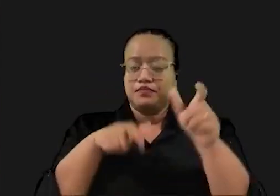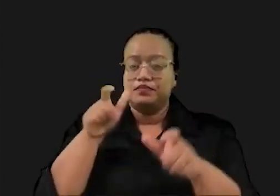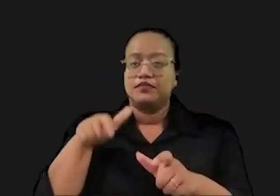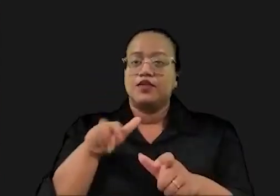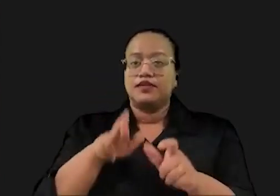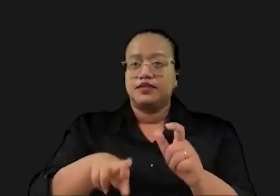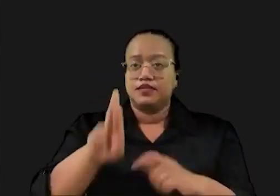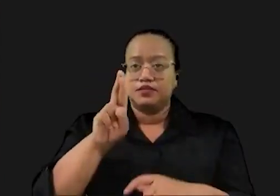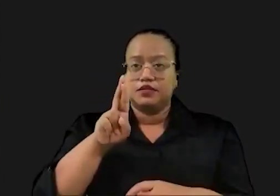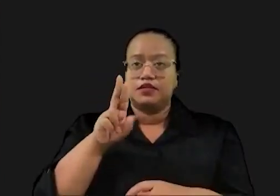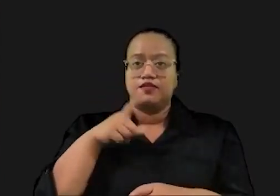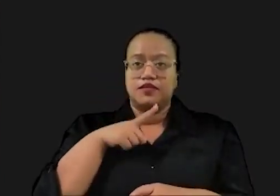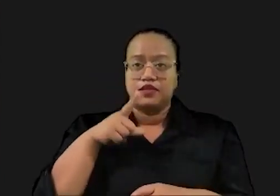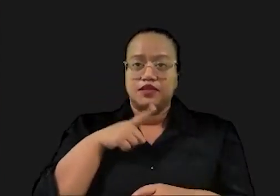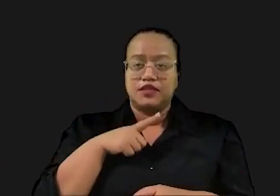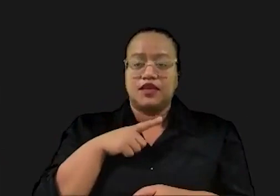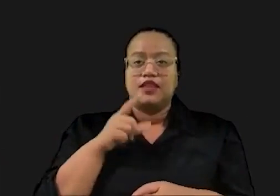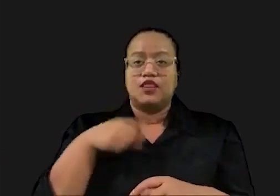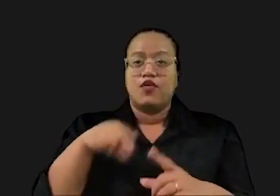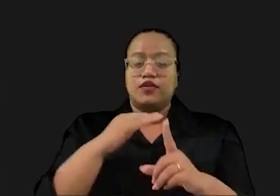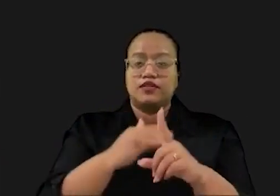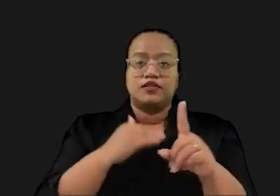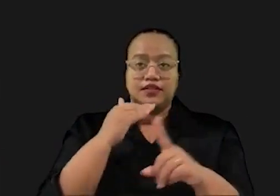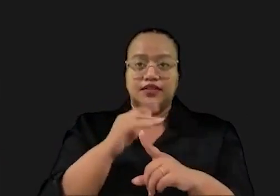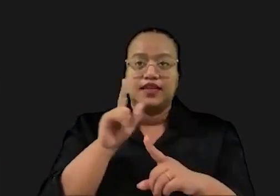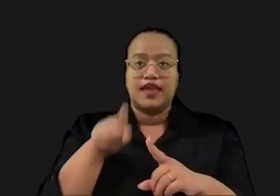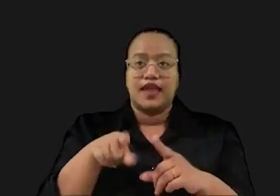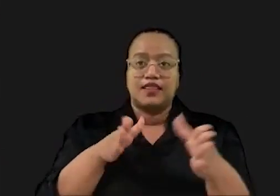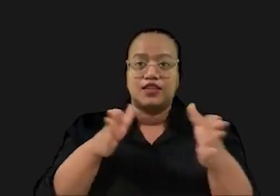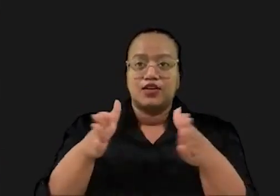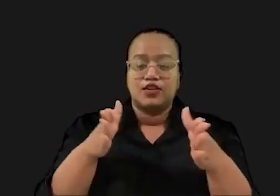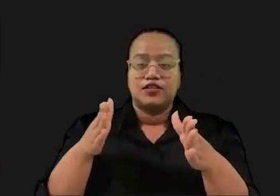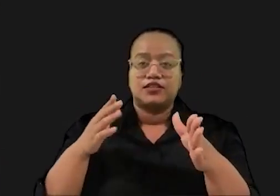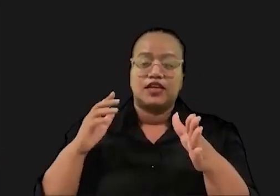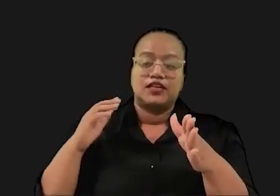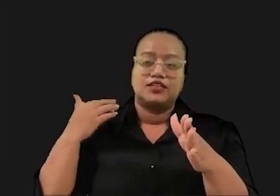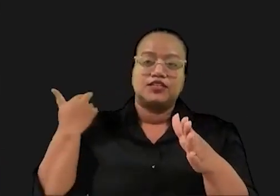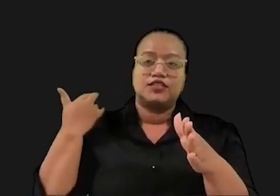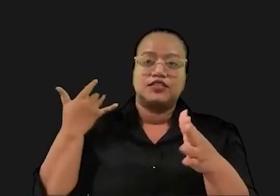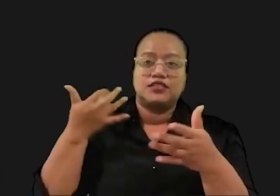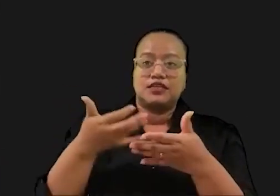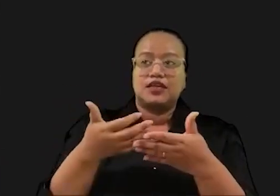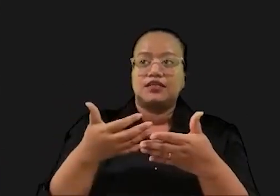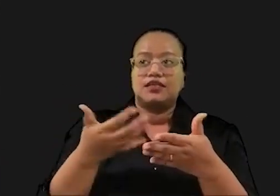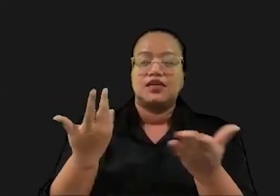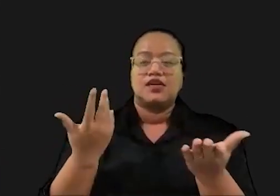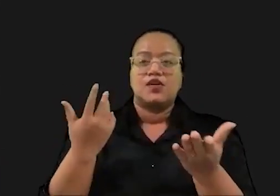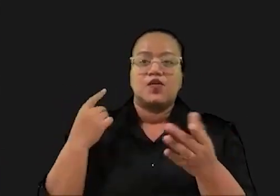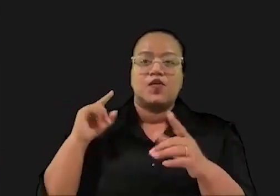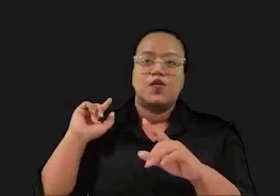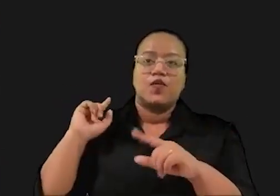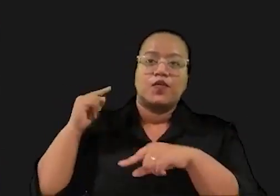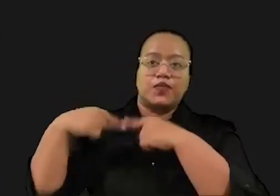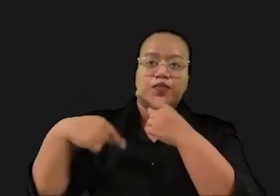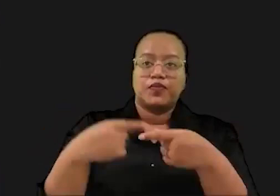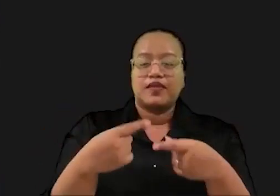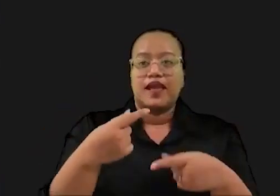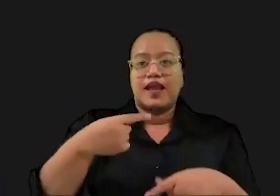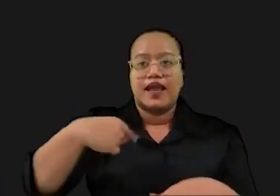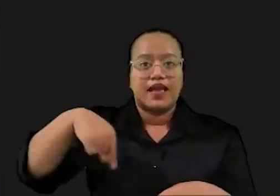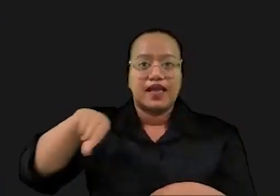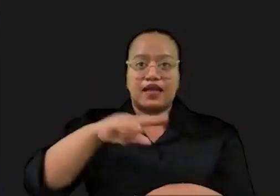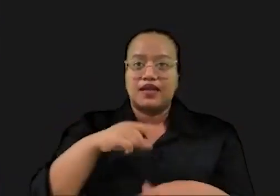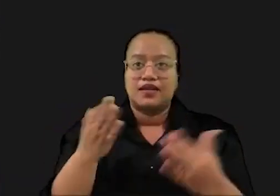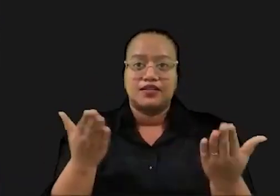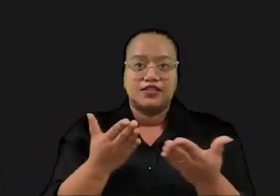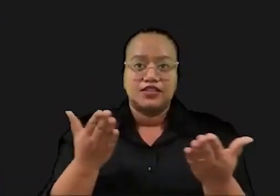Daldice, é a nossa geração, não é mais Olindo, não é mais Hilton, é a gente. O barco está conosco,